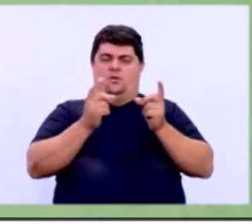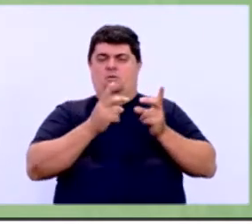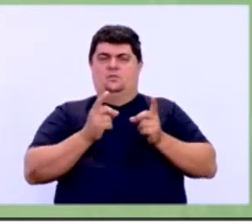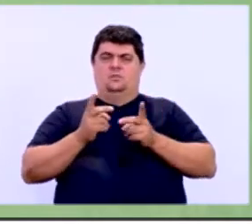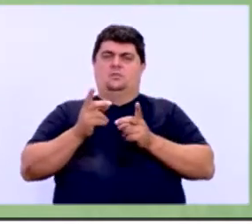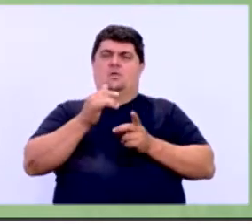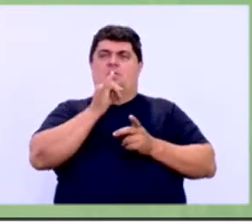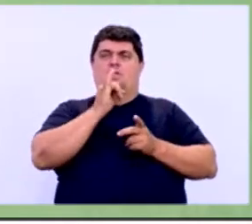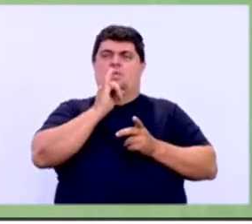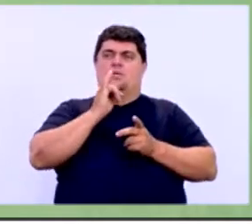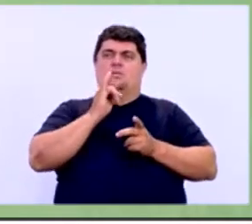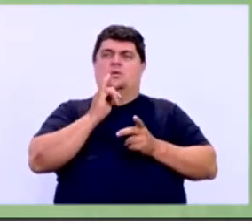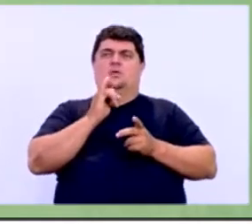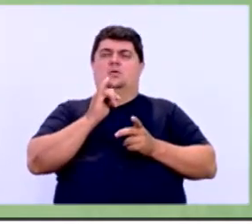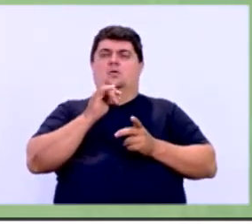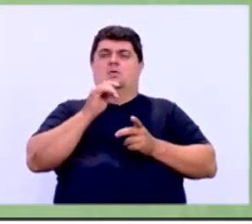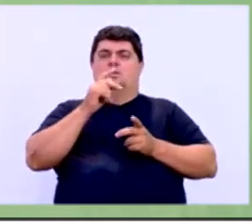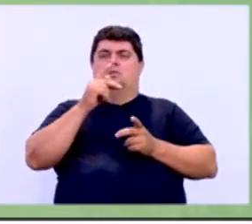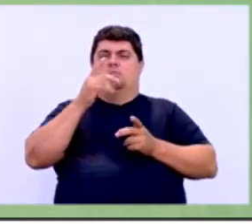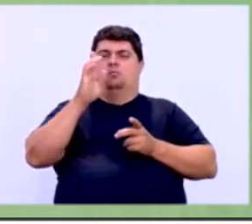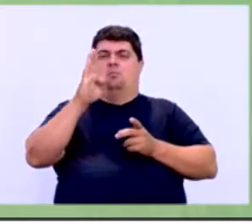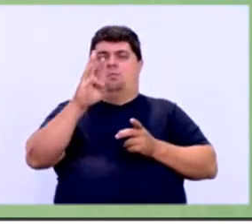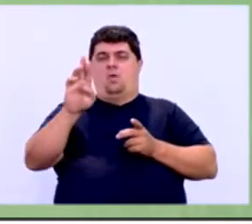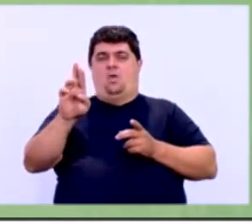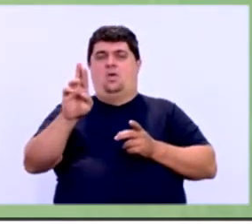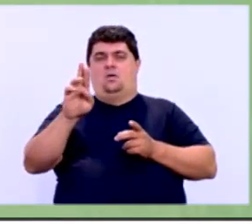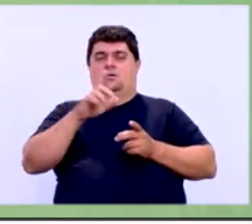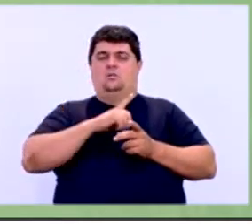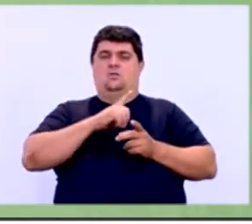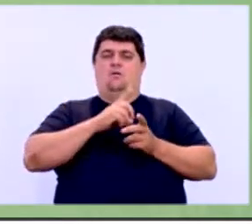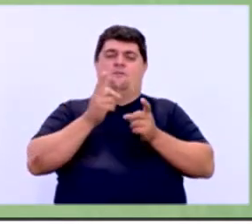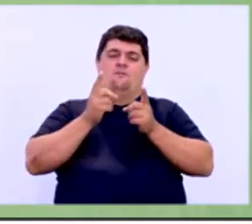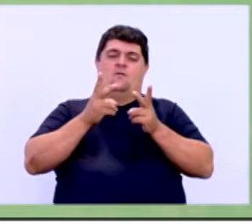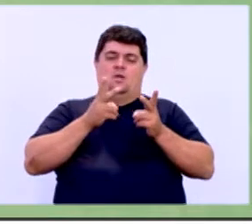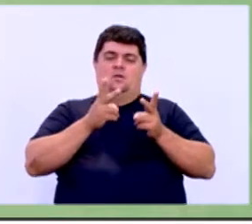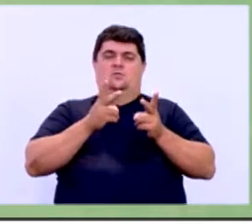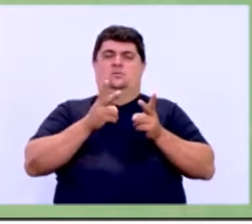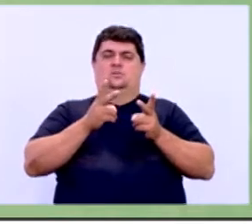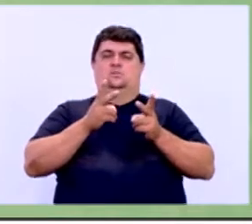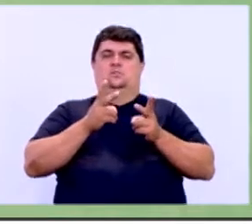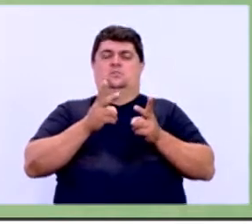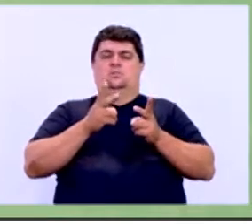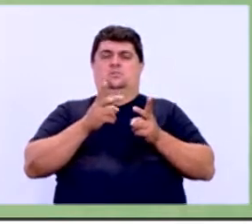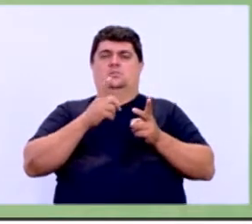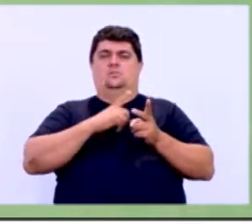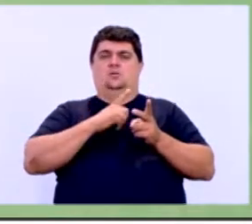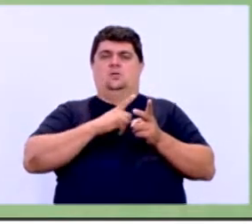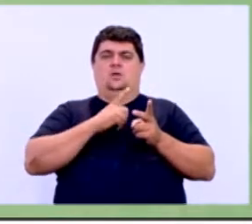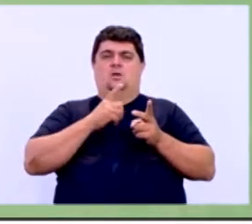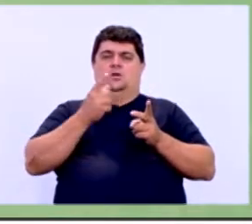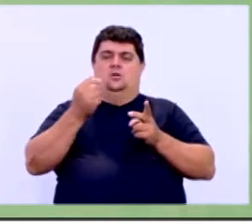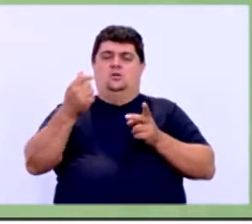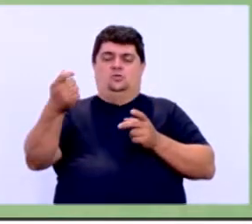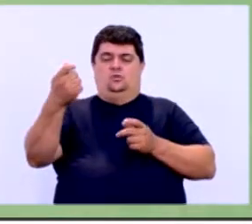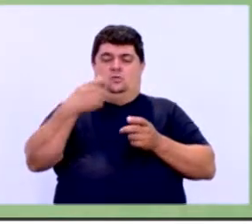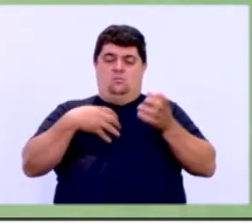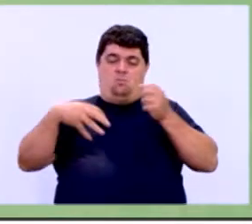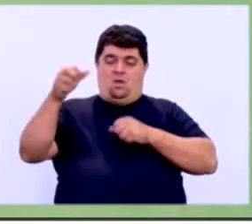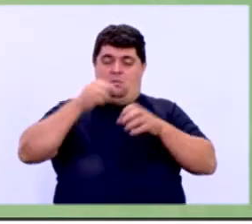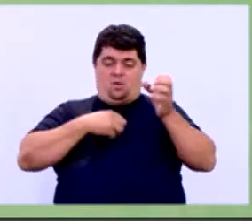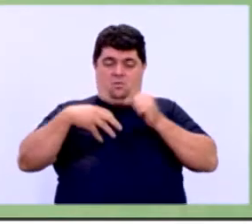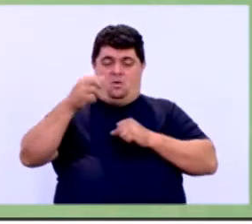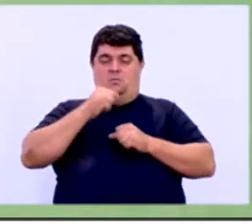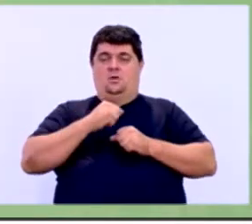como por exemplo a Petrobras, né, onde essas empresas vendem ações e injetam dinheiro dentro da sua